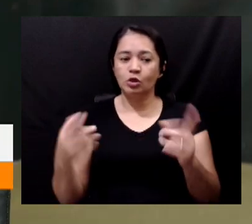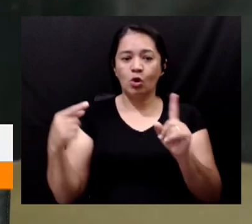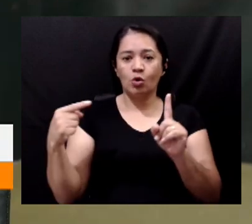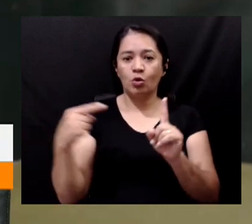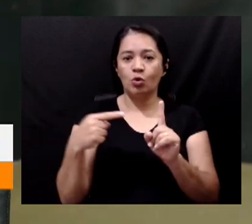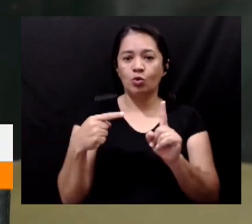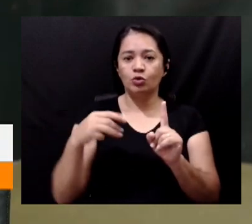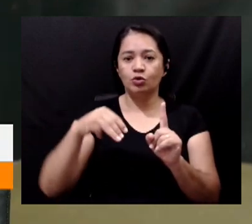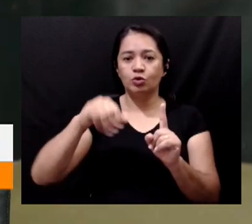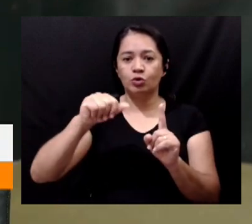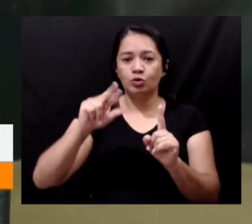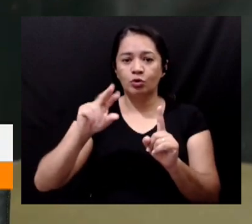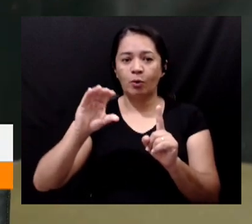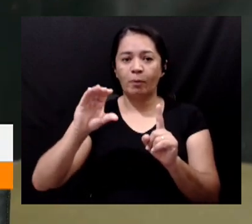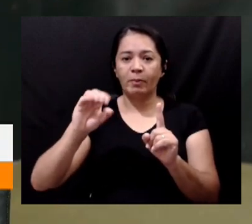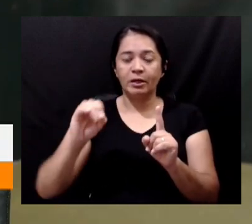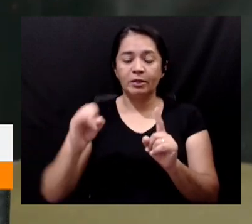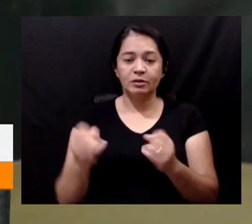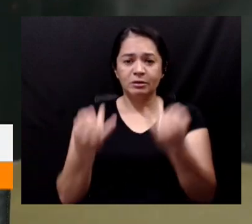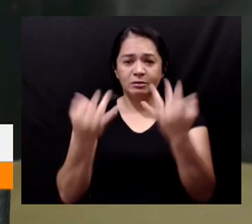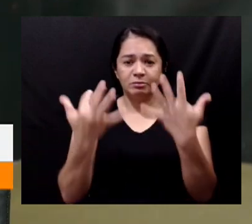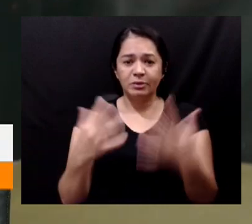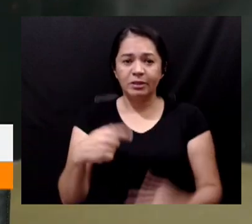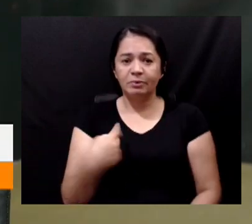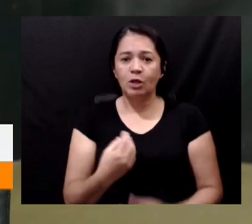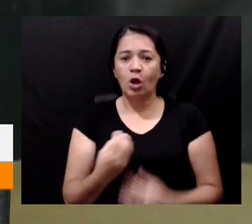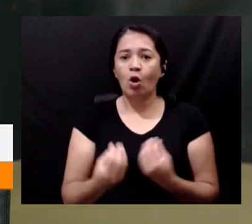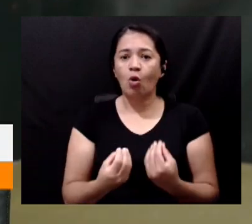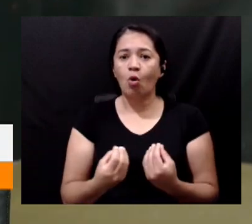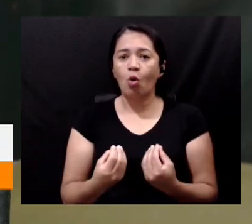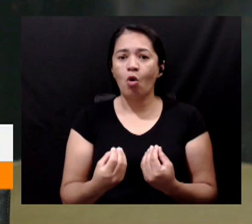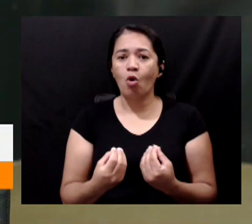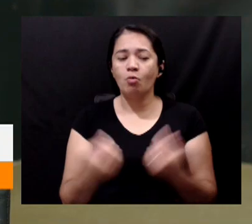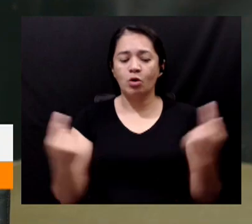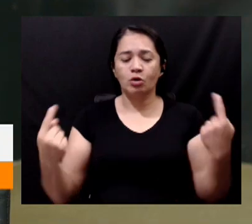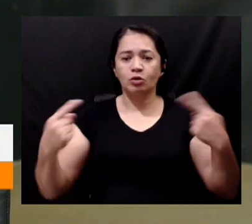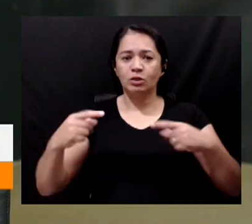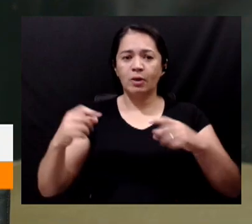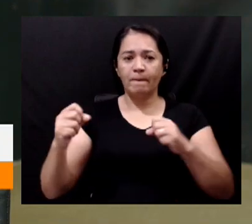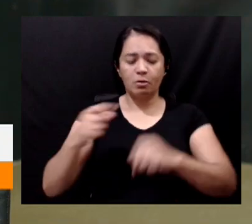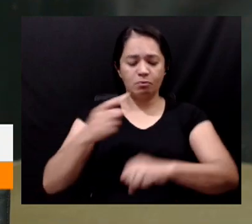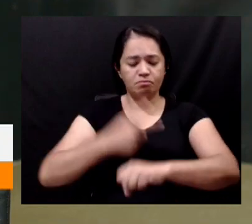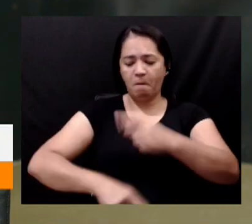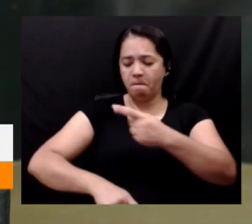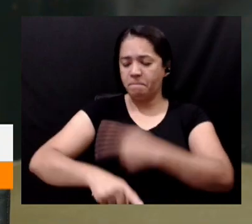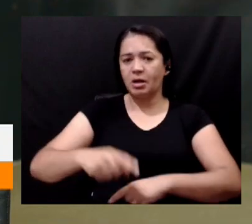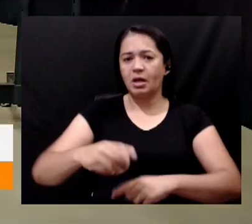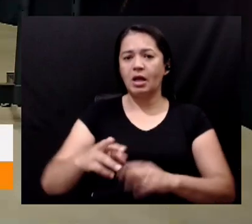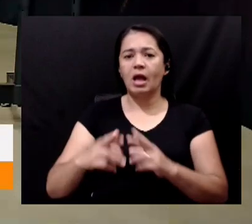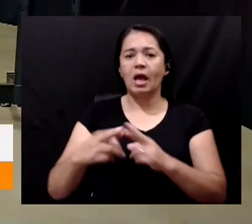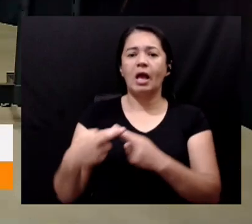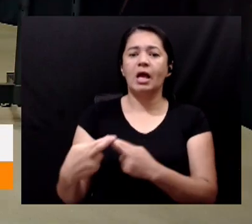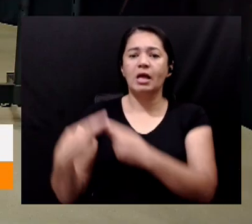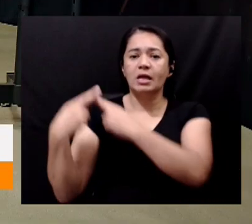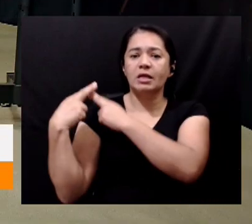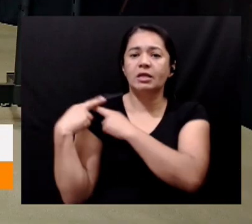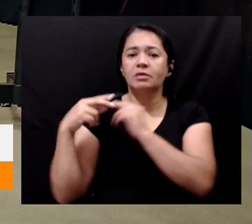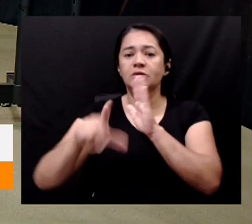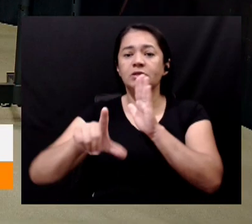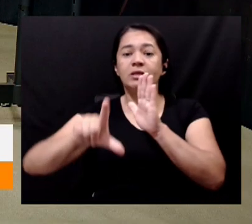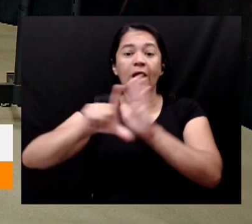viral leva a ferimentos ou morte, doutor, a responsabilização legal de quem nesse